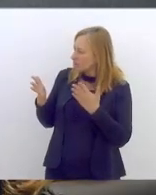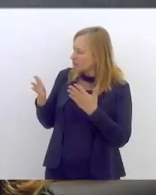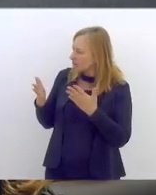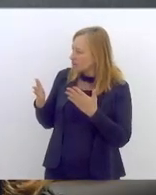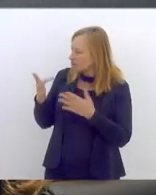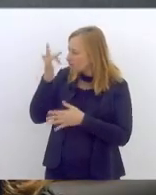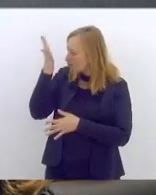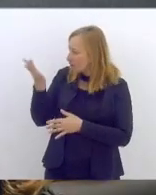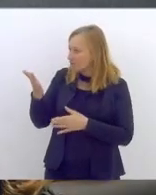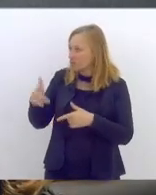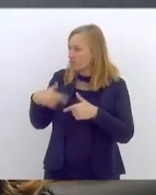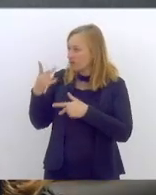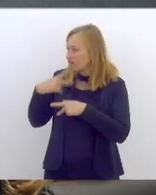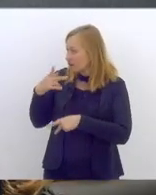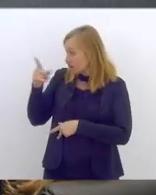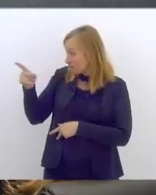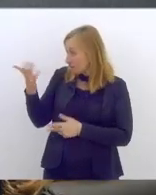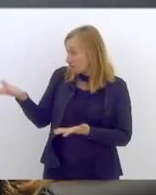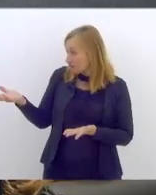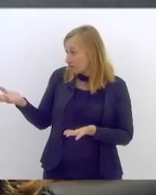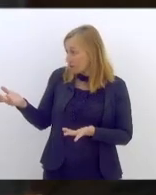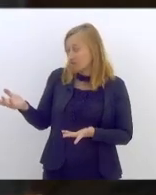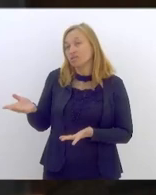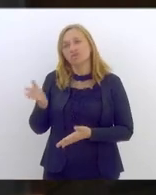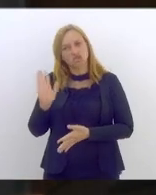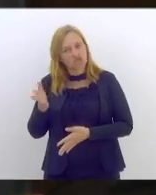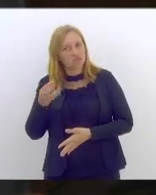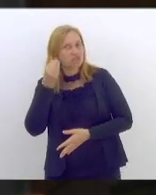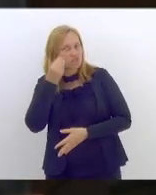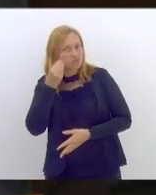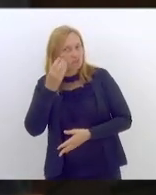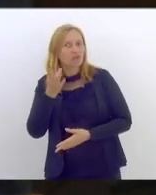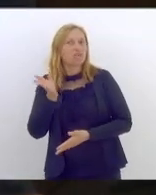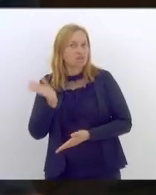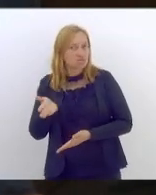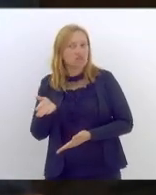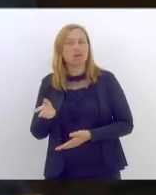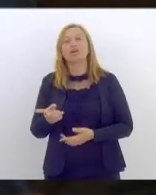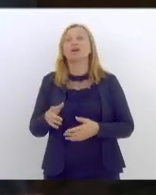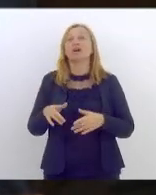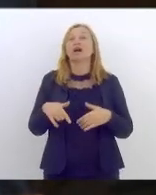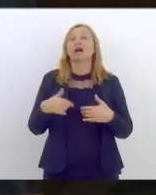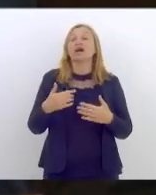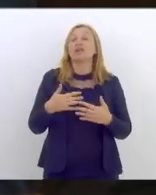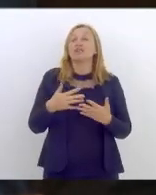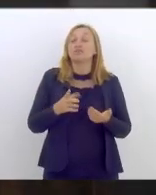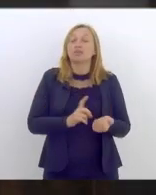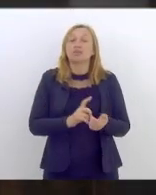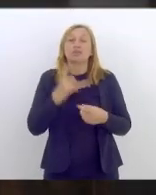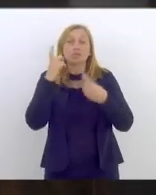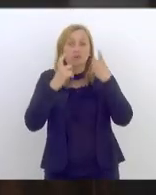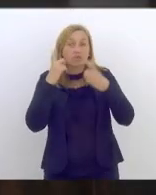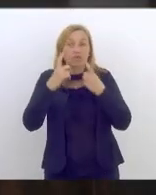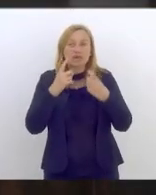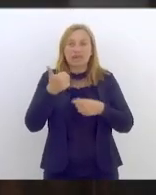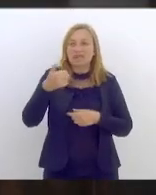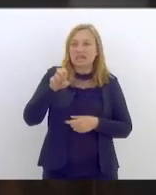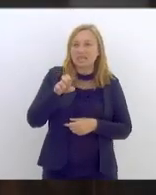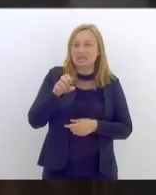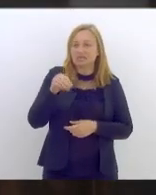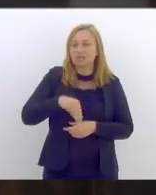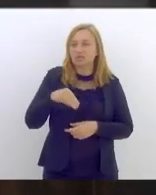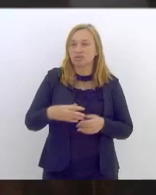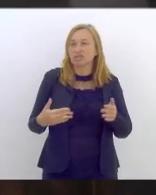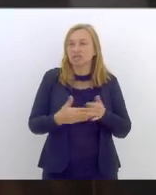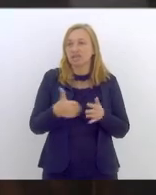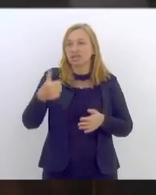galerias com discurso ali porque a gente já tinha vivido isso E aí ficou tenso e foi até 15 minutos para as